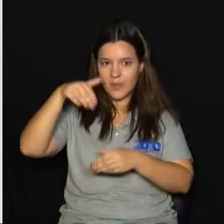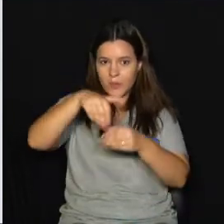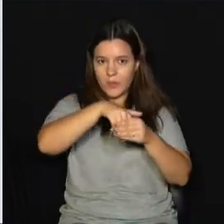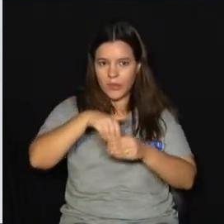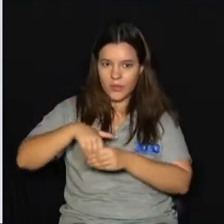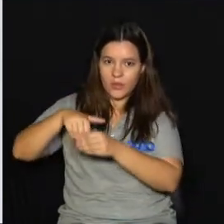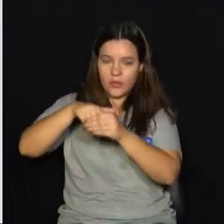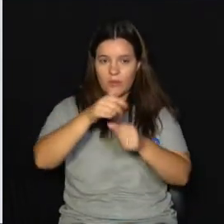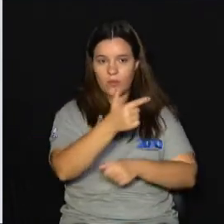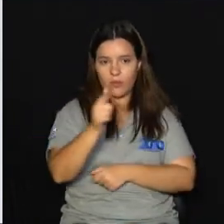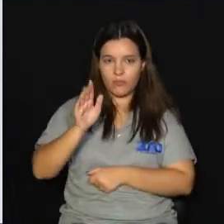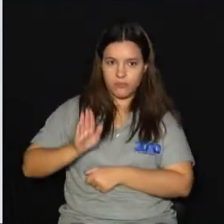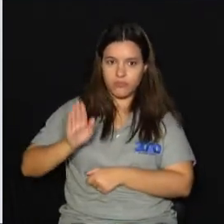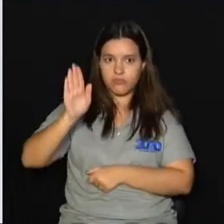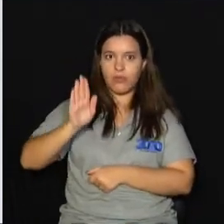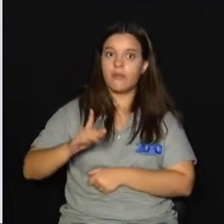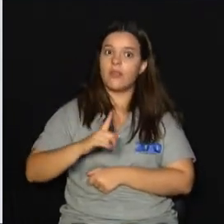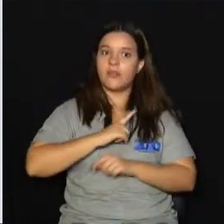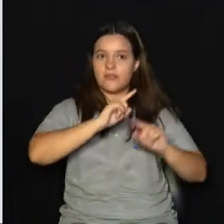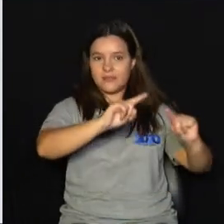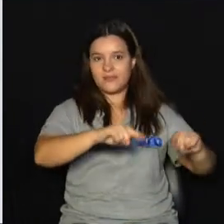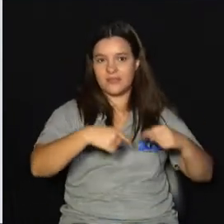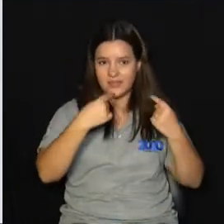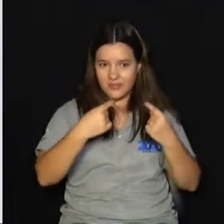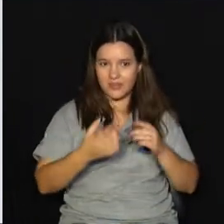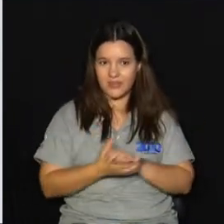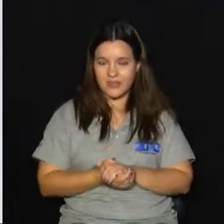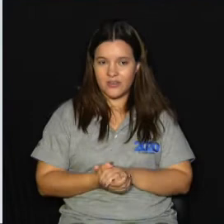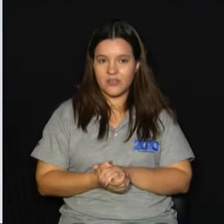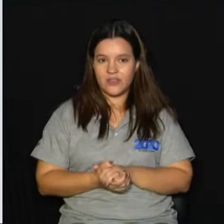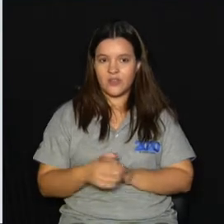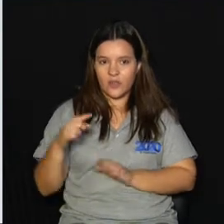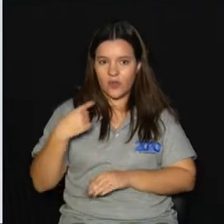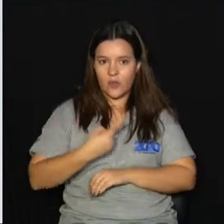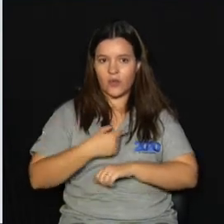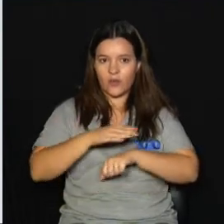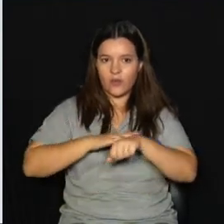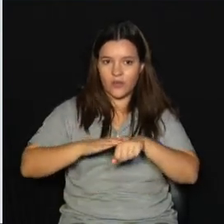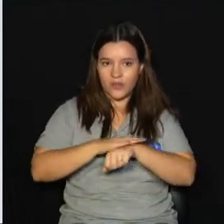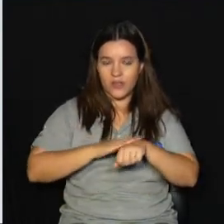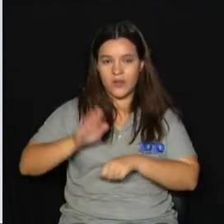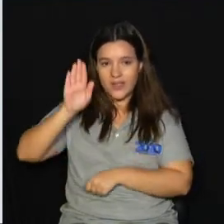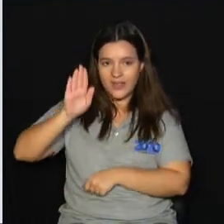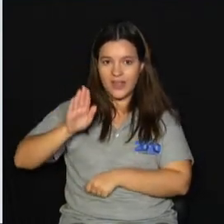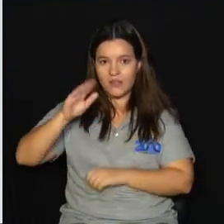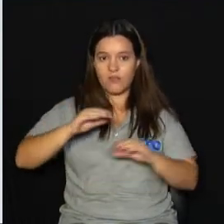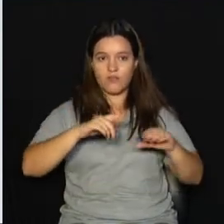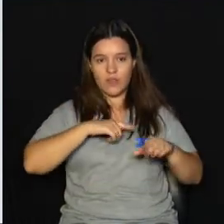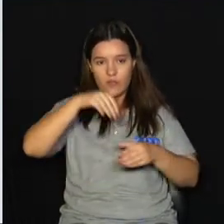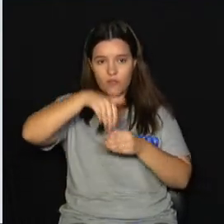outros candidatos, que claro, né, é um desafio, porque a gente estava conversando já, os candidatos receberam